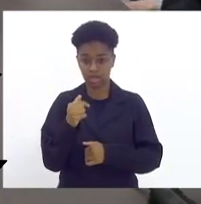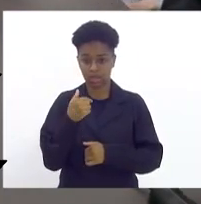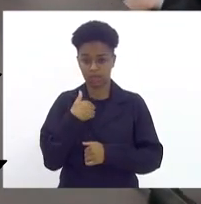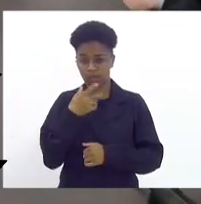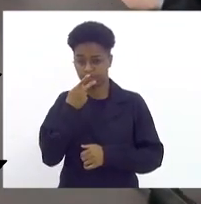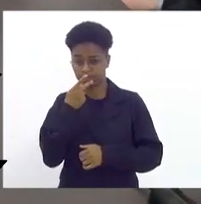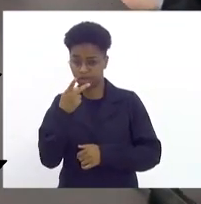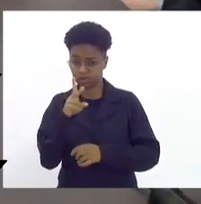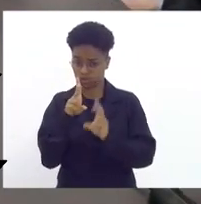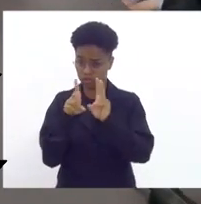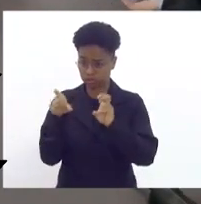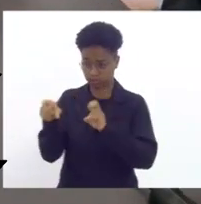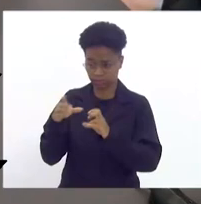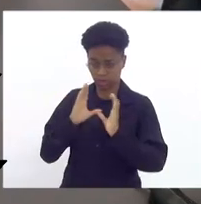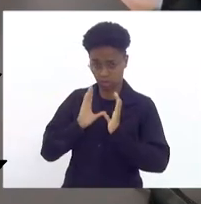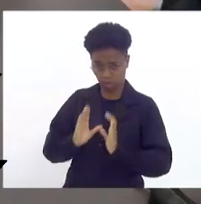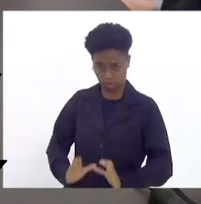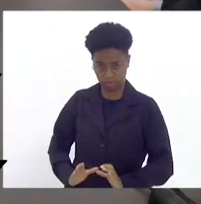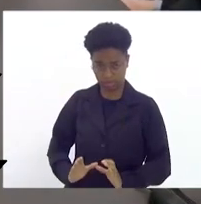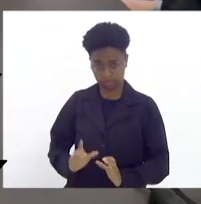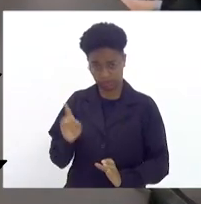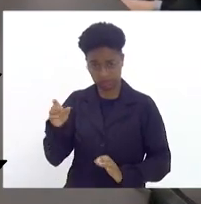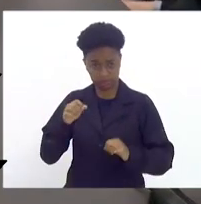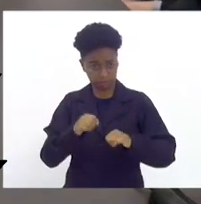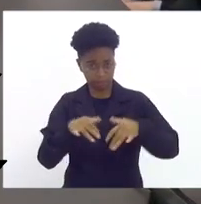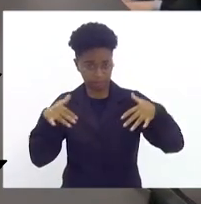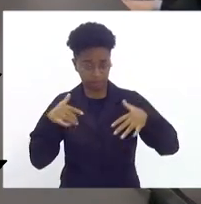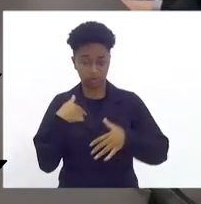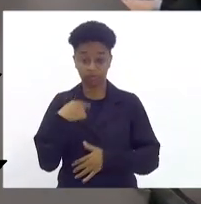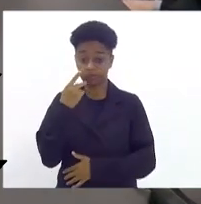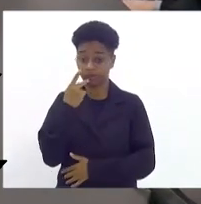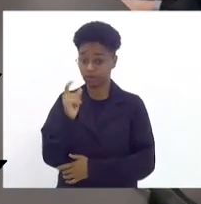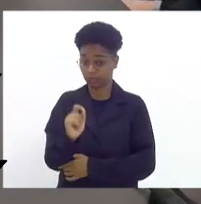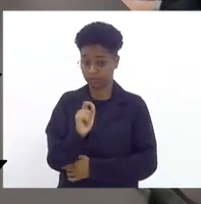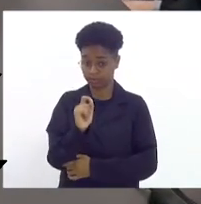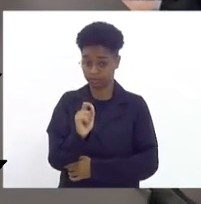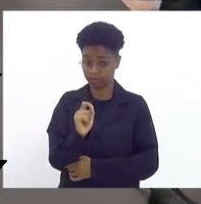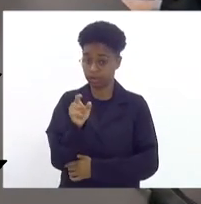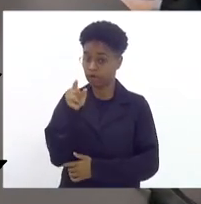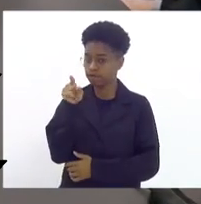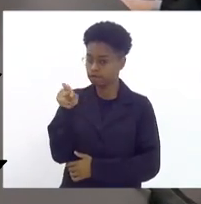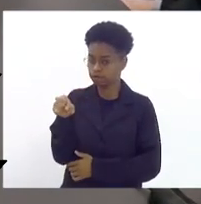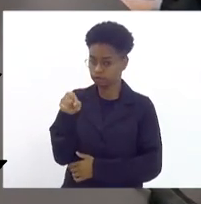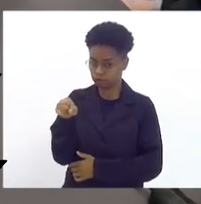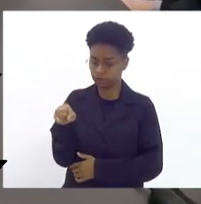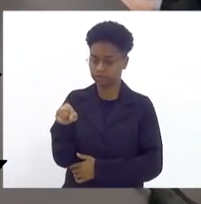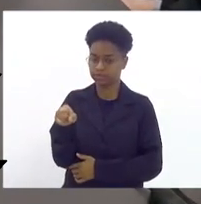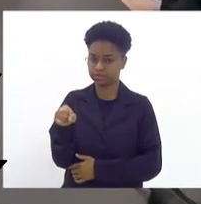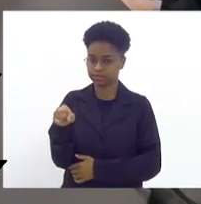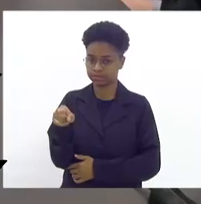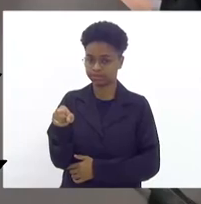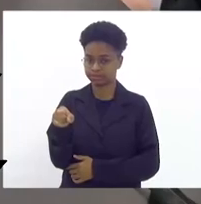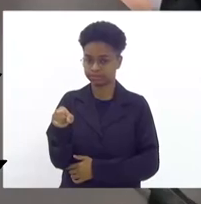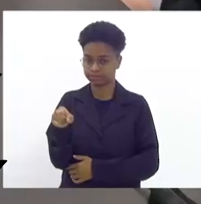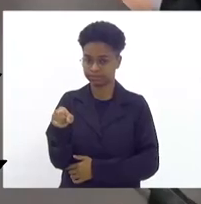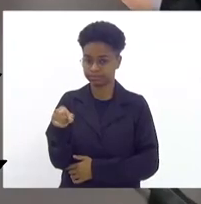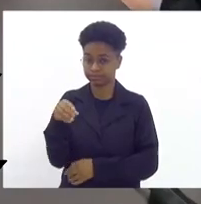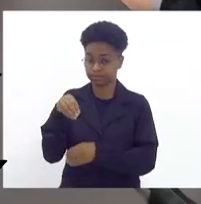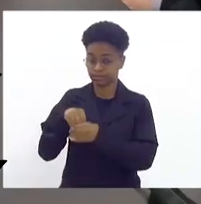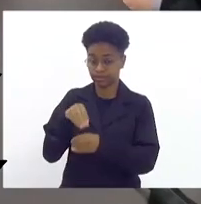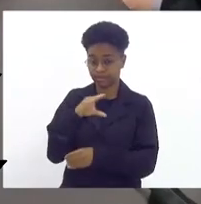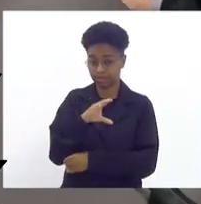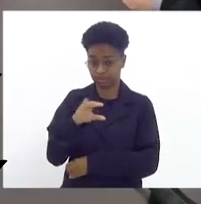comportamento lá no plenário. Eu dizia que Vossa Excelência na